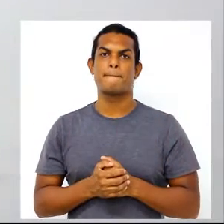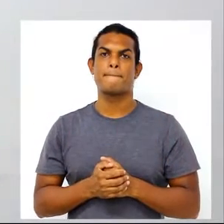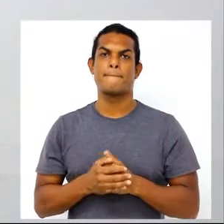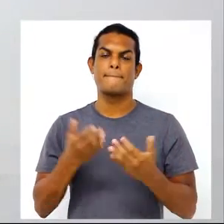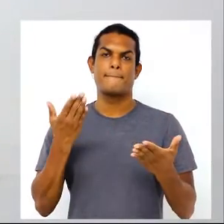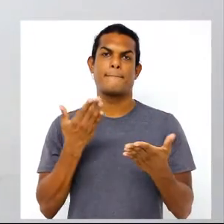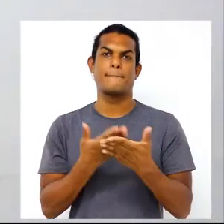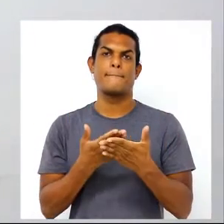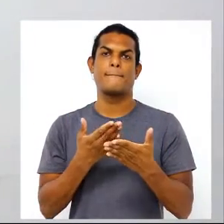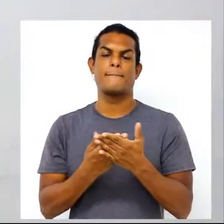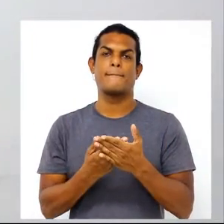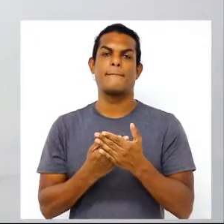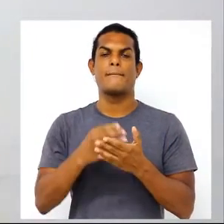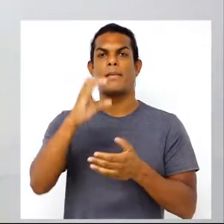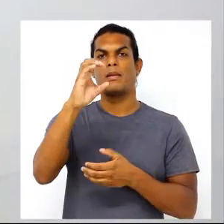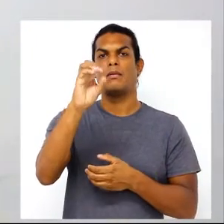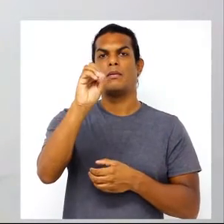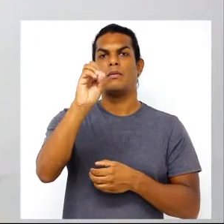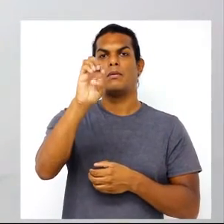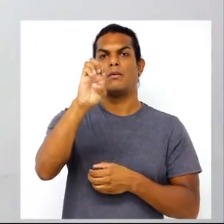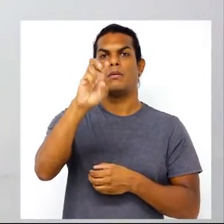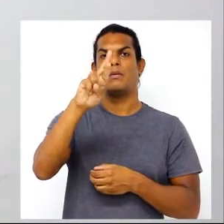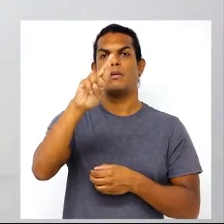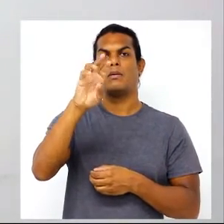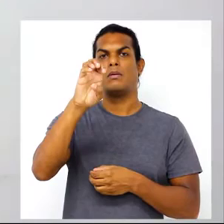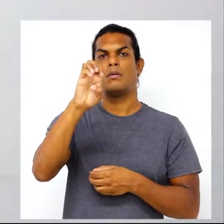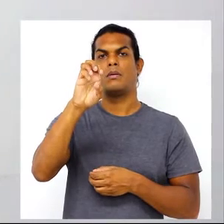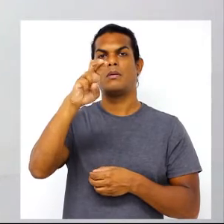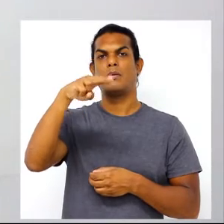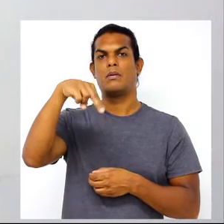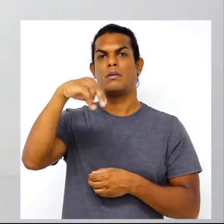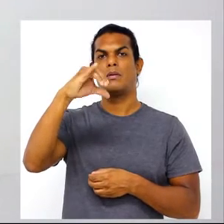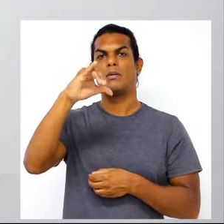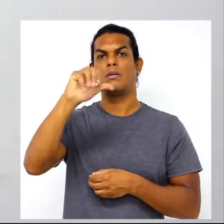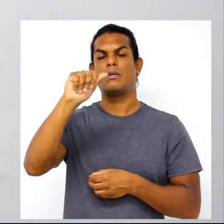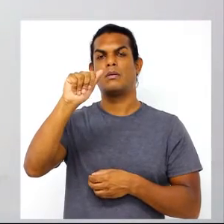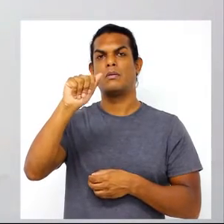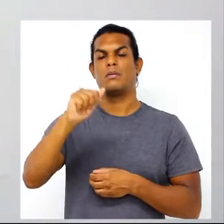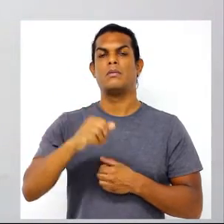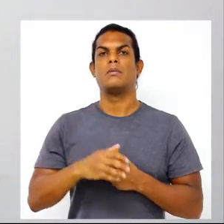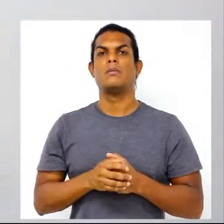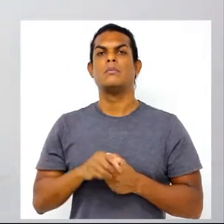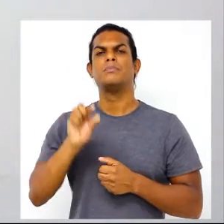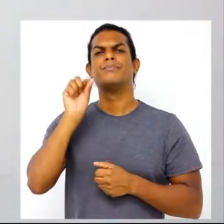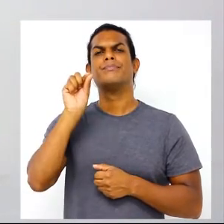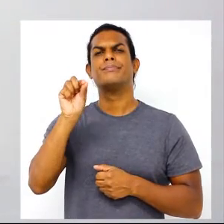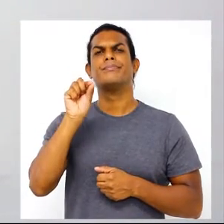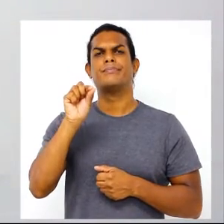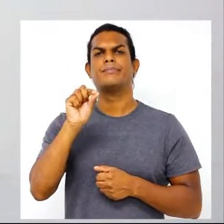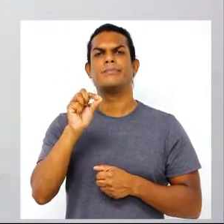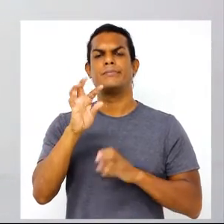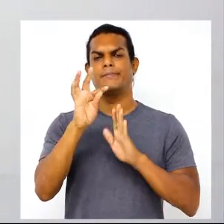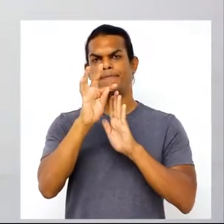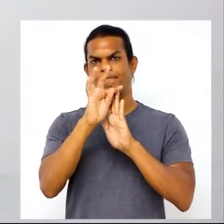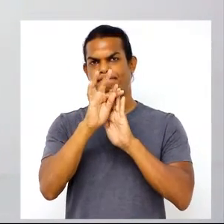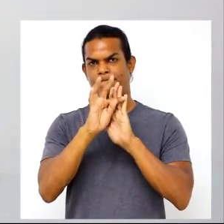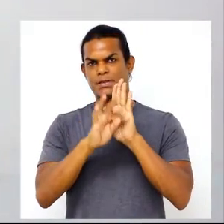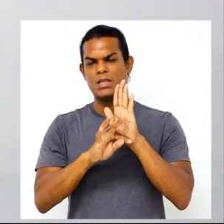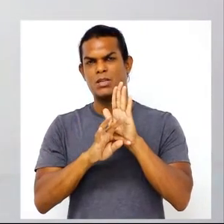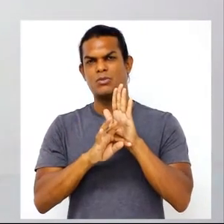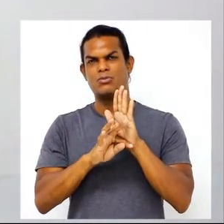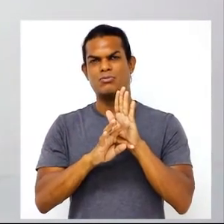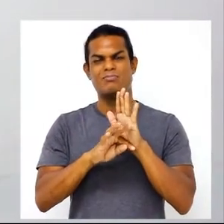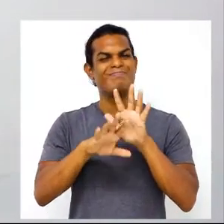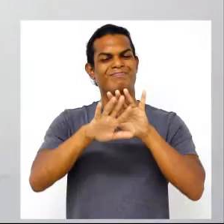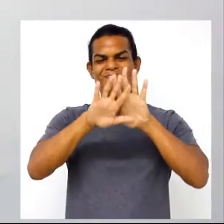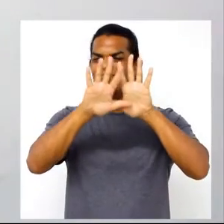Agora, vamos adentrar no assunto de coerência textual. Mas primeiro, vamos ter uma ideia do que é um